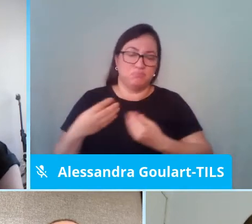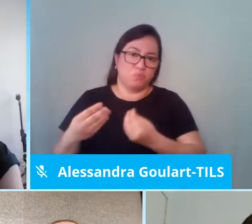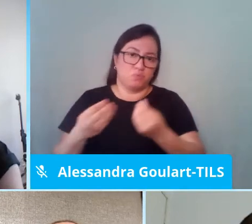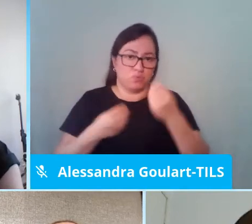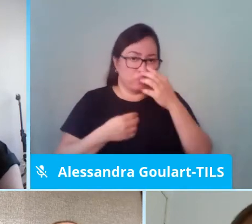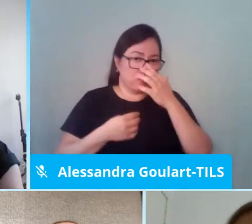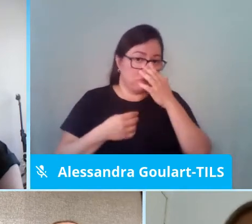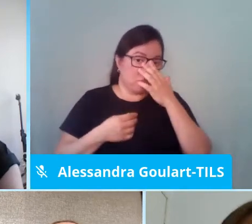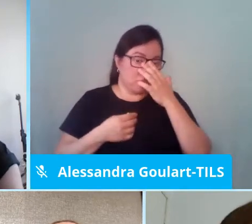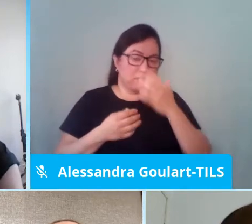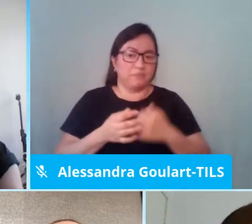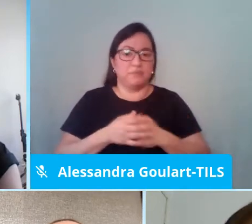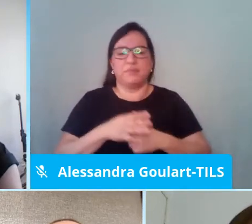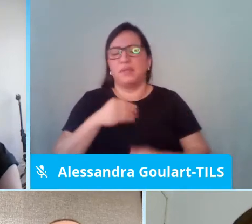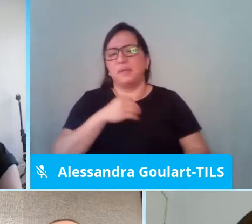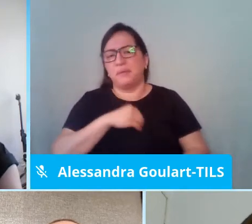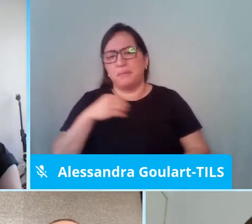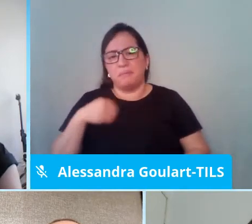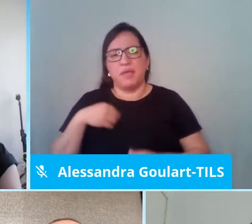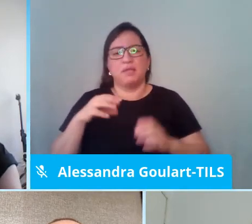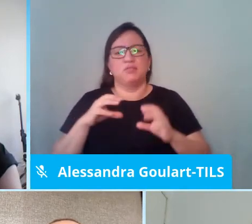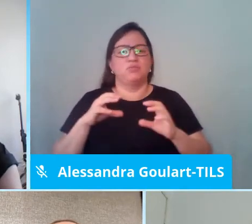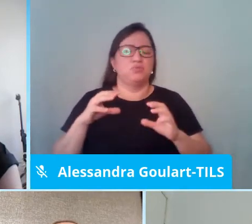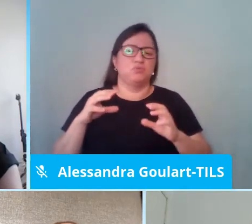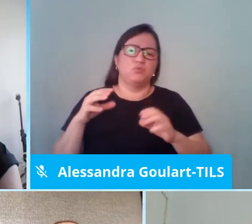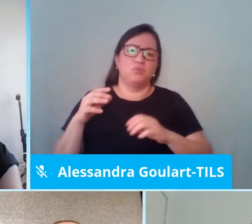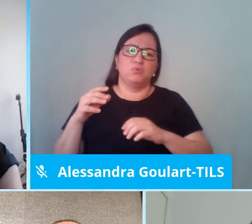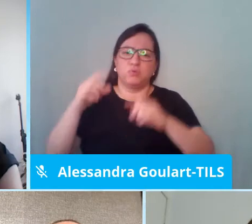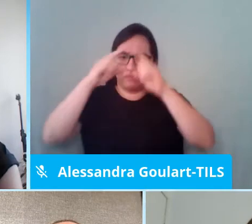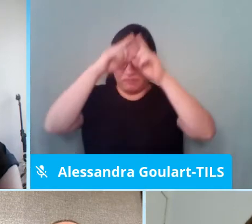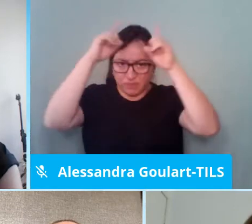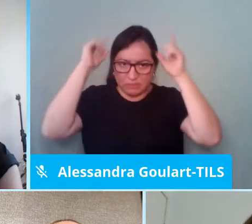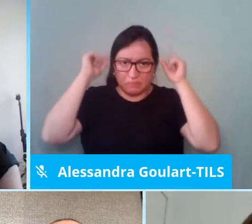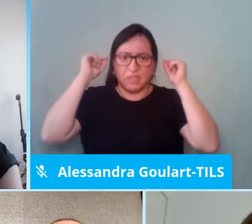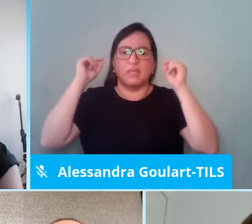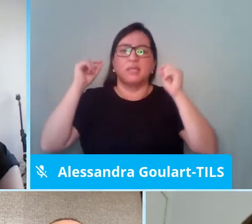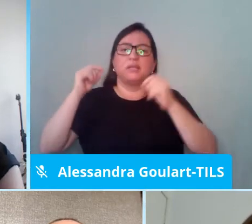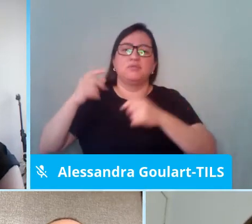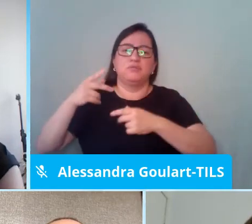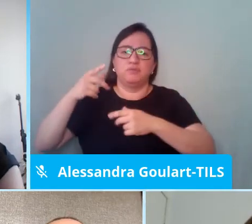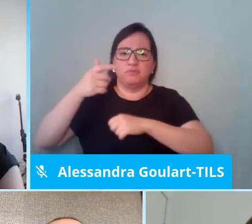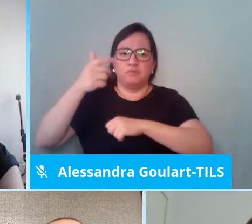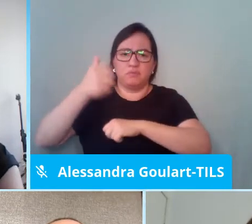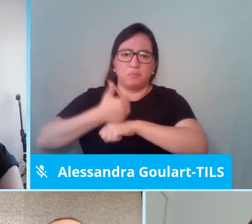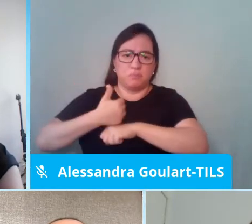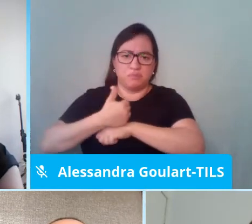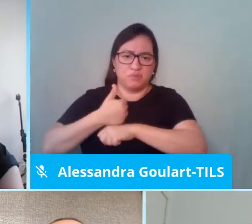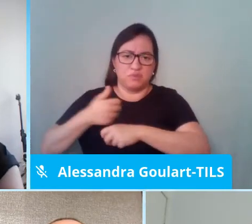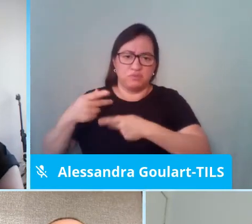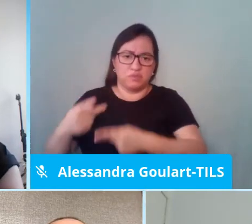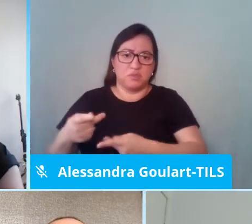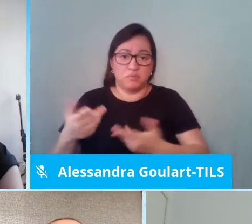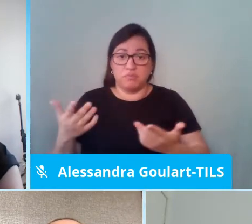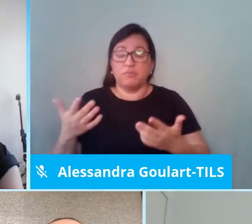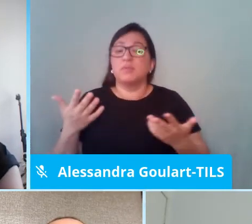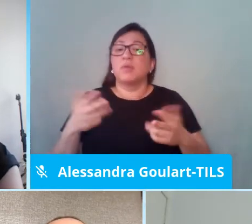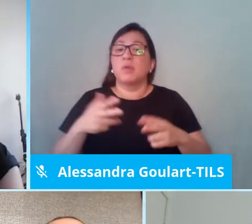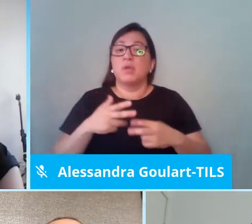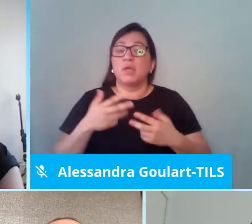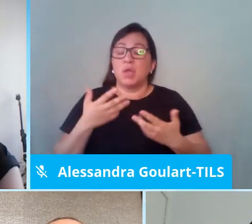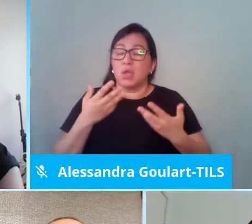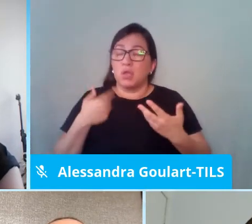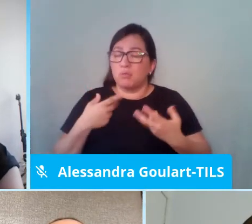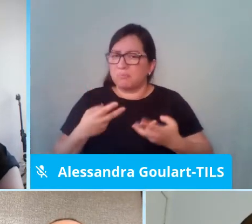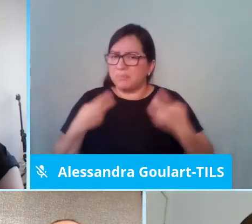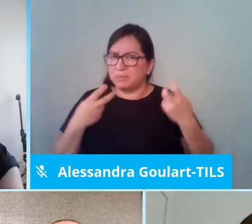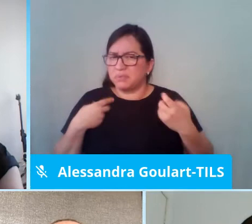assistência, médico, enfermeiro, agente comunitário, e o quanto veio isso, né, da dificuldade de falar